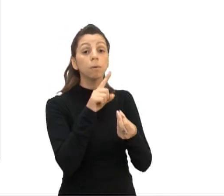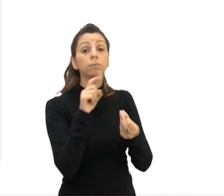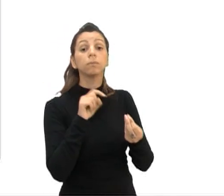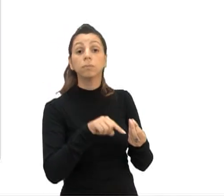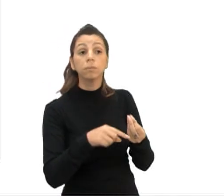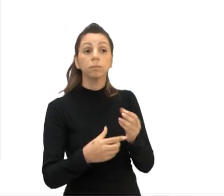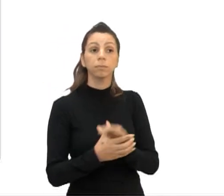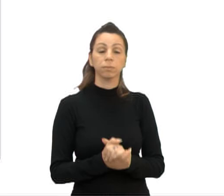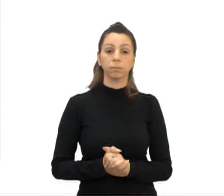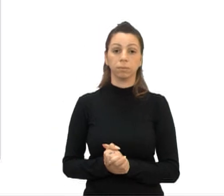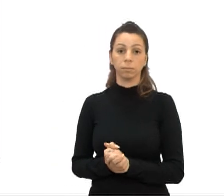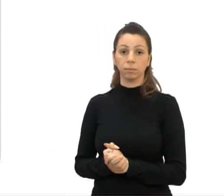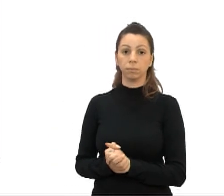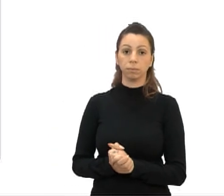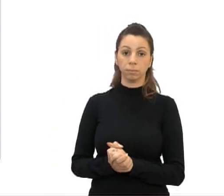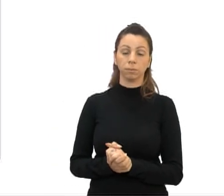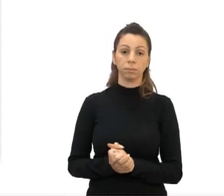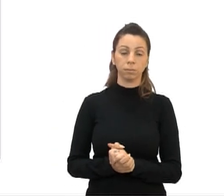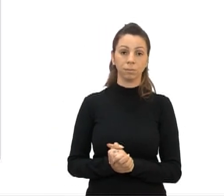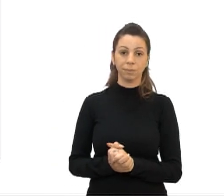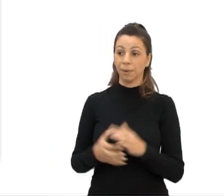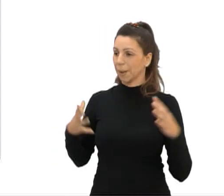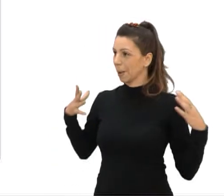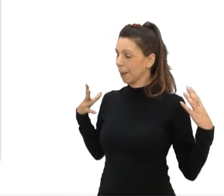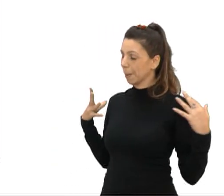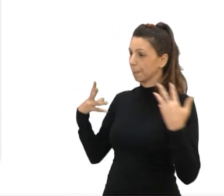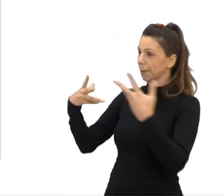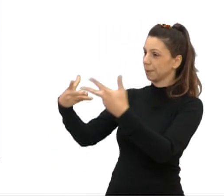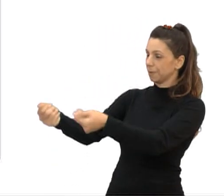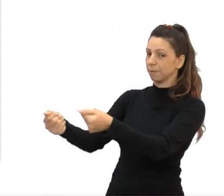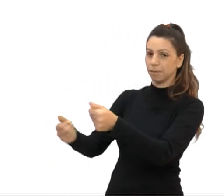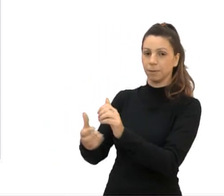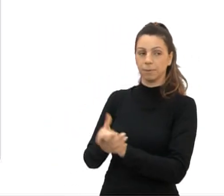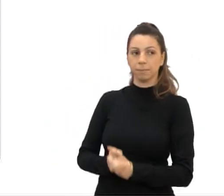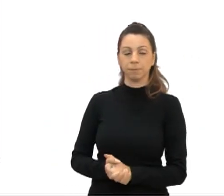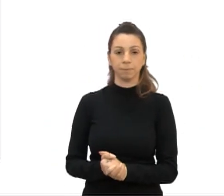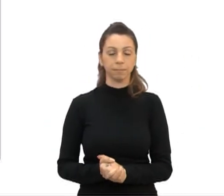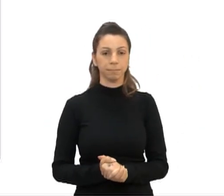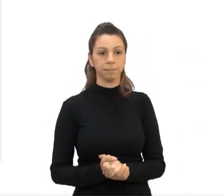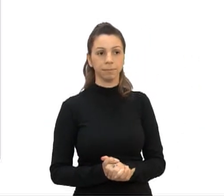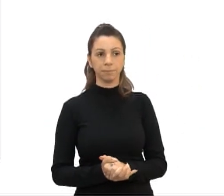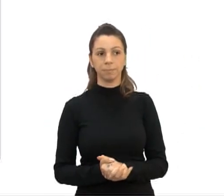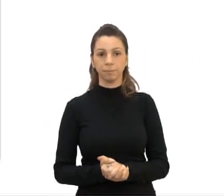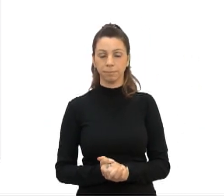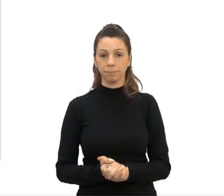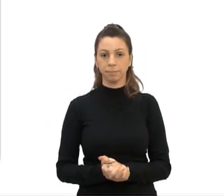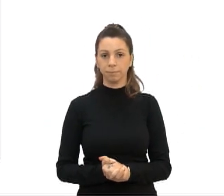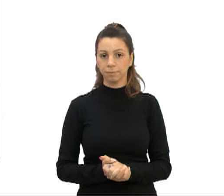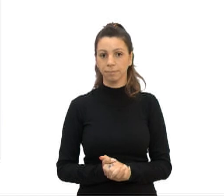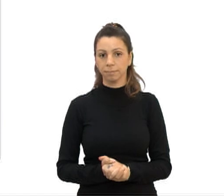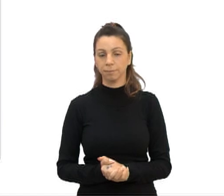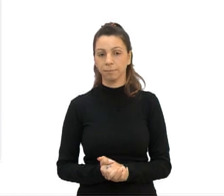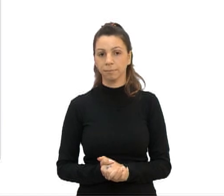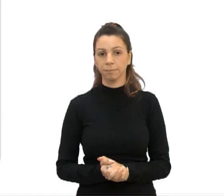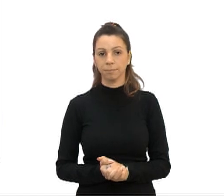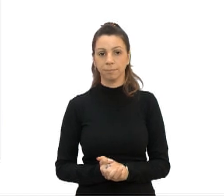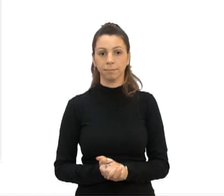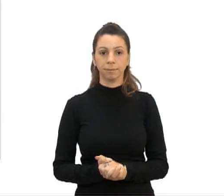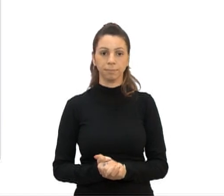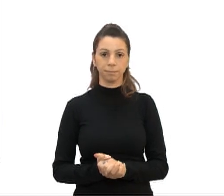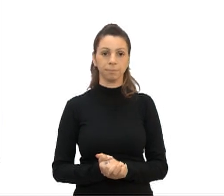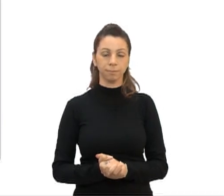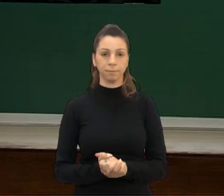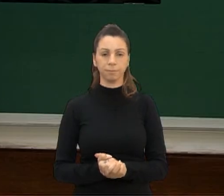Então, e aí ela responde, estupendo. Essa é a resposta. Hola, que tal estás? Estou bem, e tu como andas?